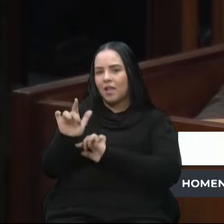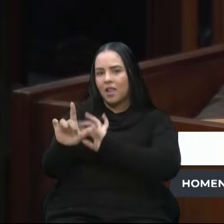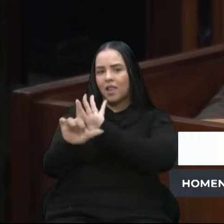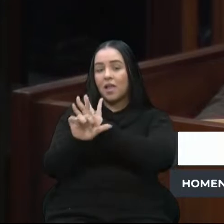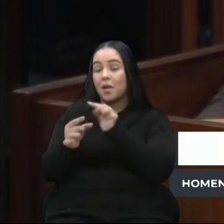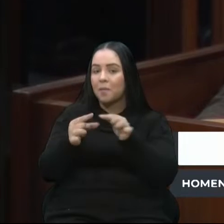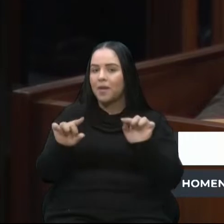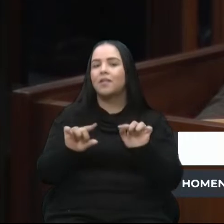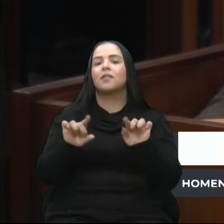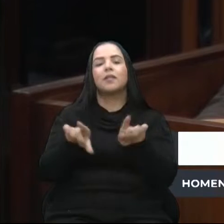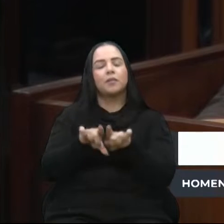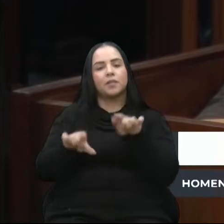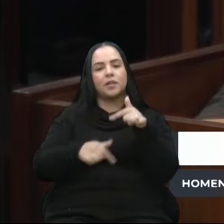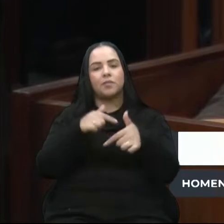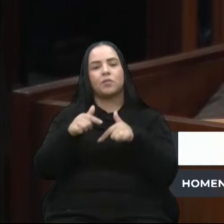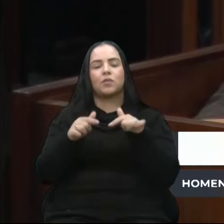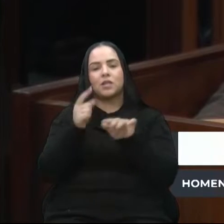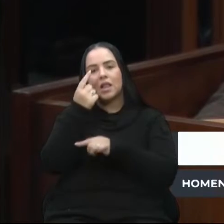trabalhando com essa ideia da lei.